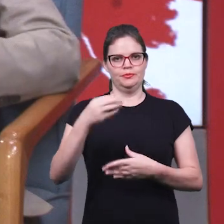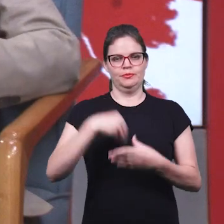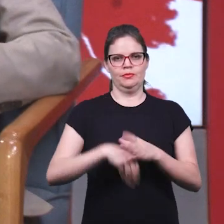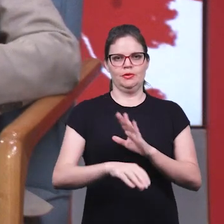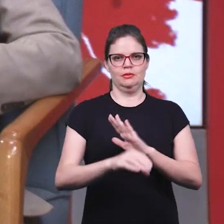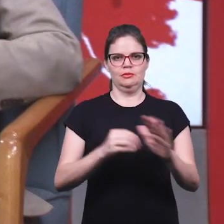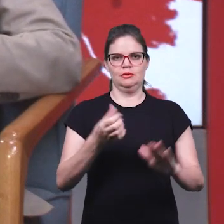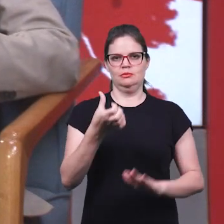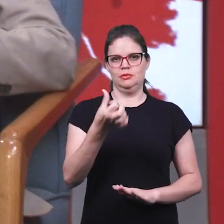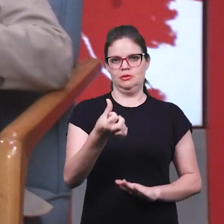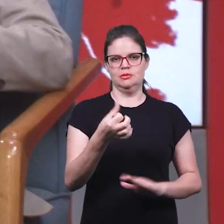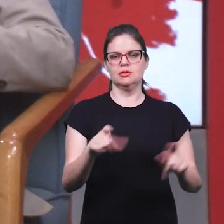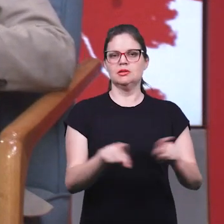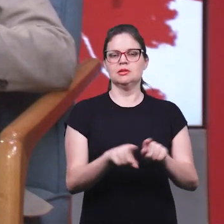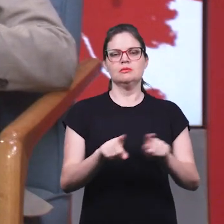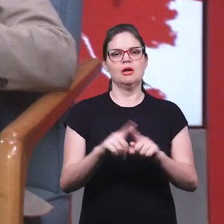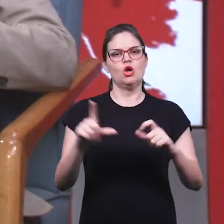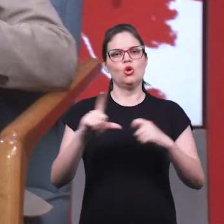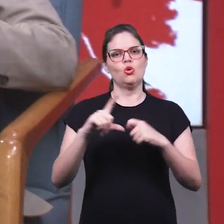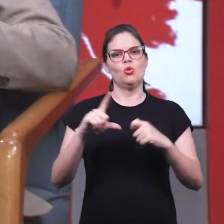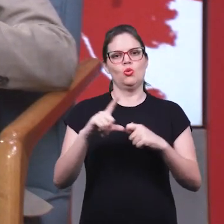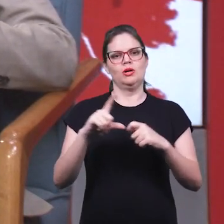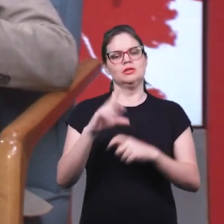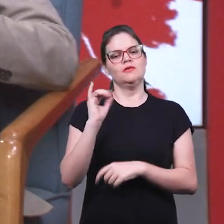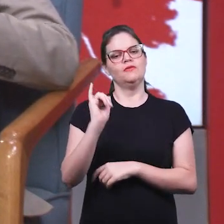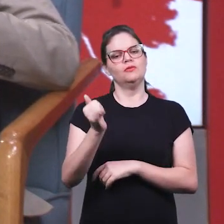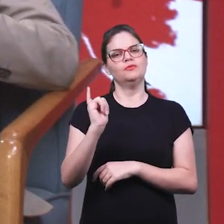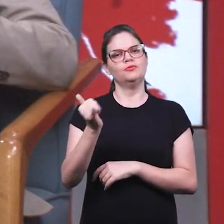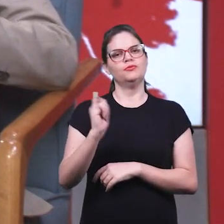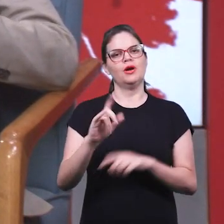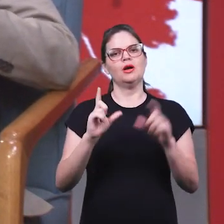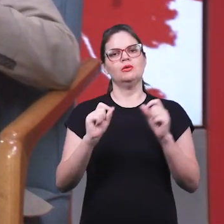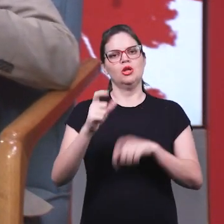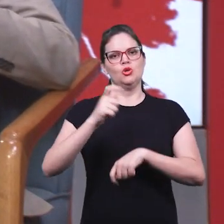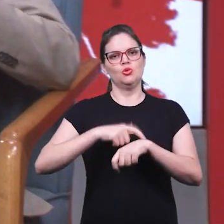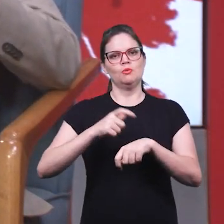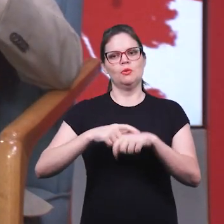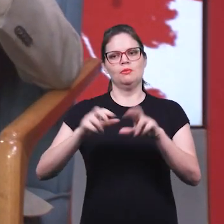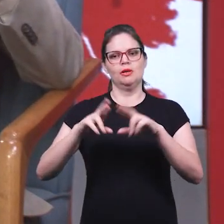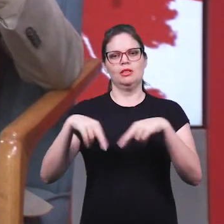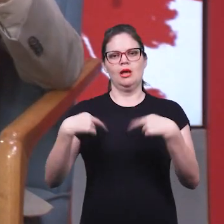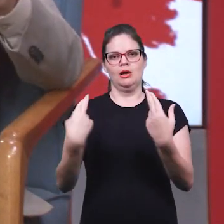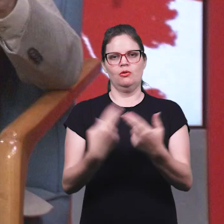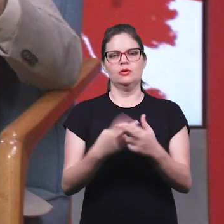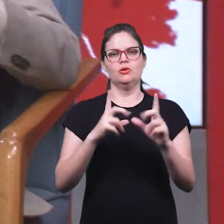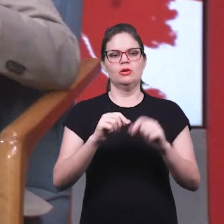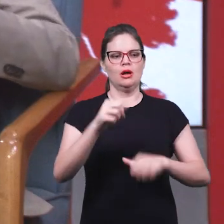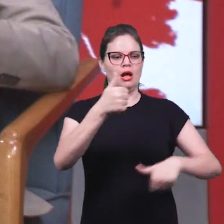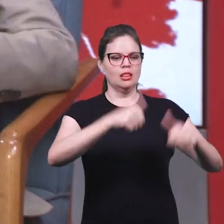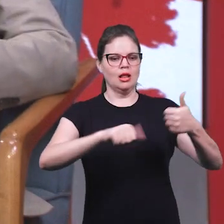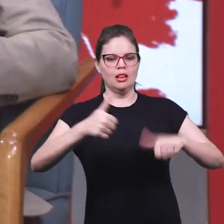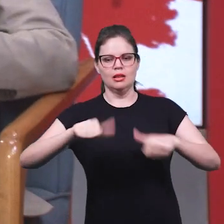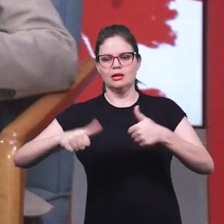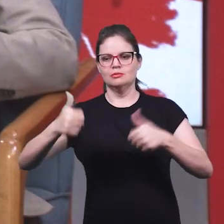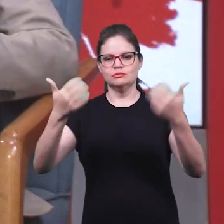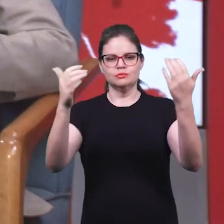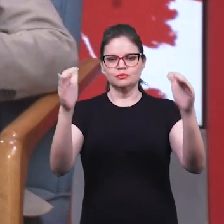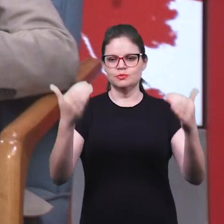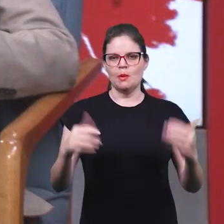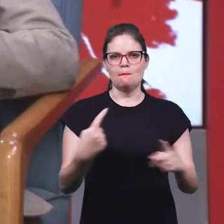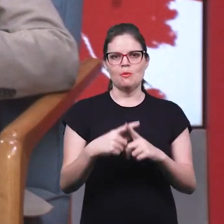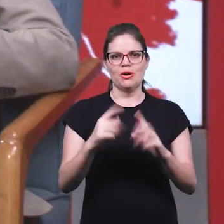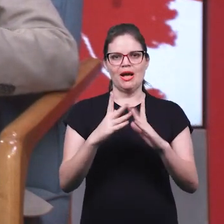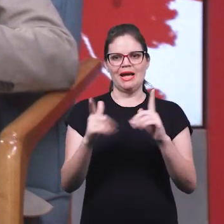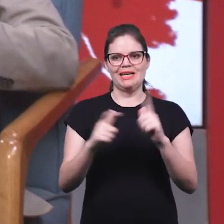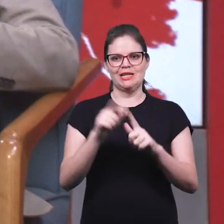capítulo 6, Lucas faz uma menção do relato deles quando se reuniram para avaliar a situação da igreja, que